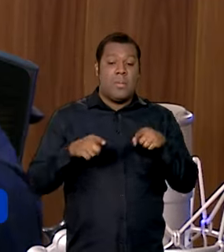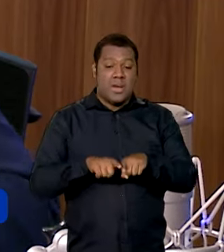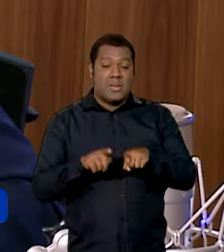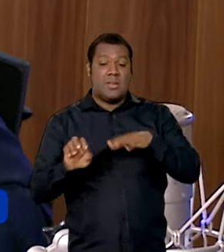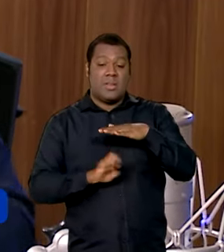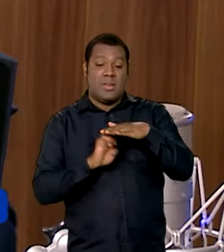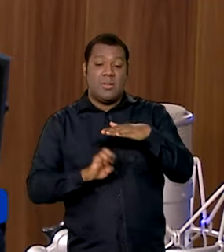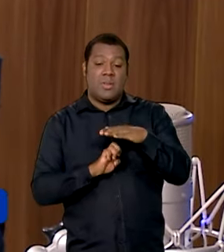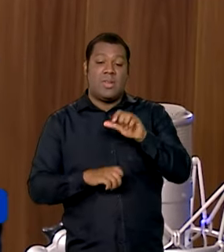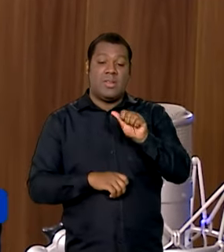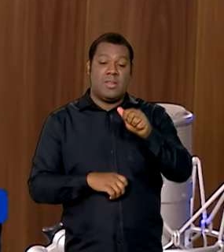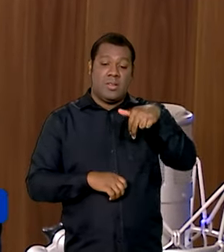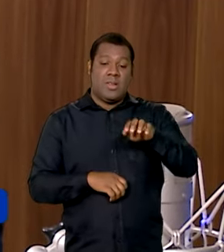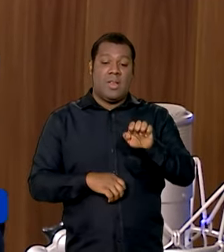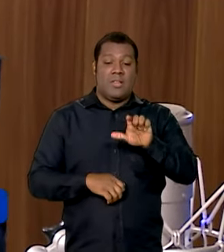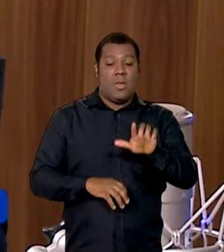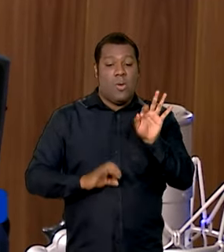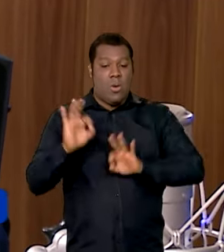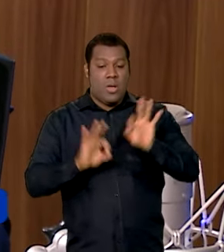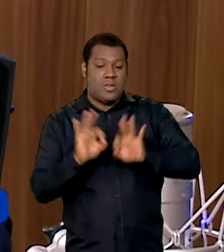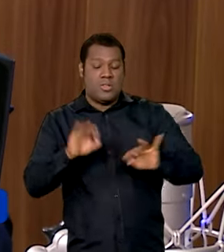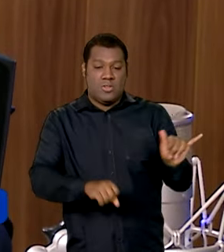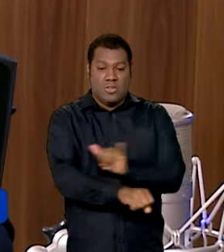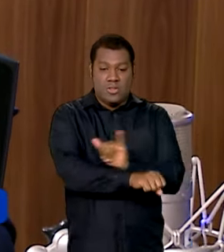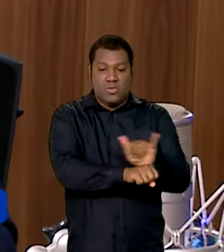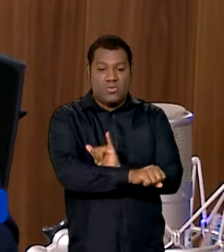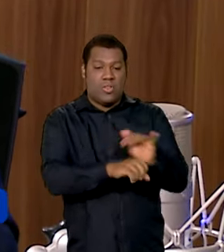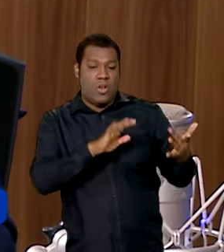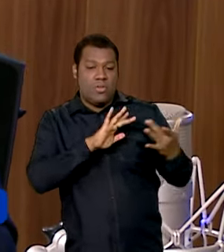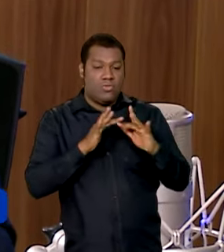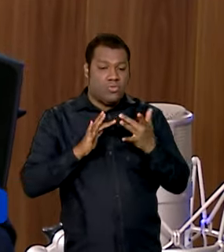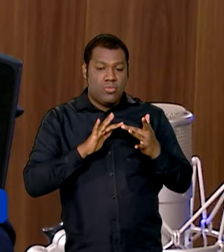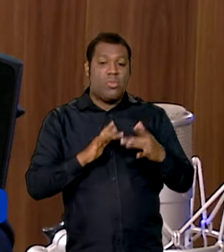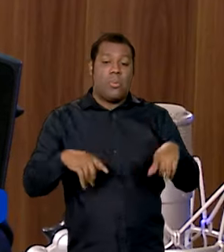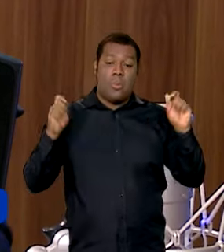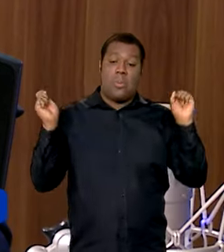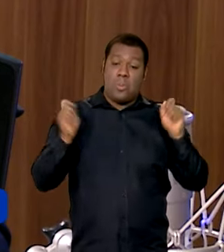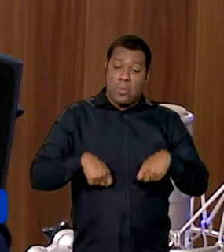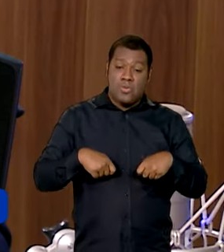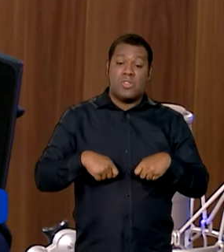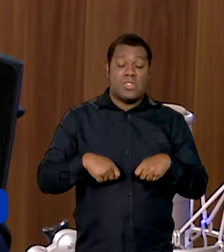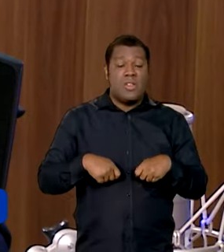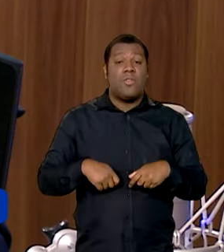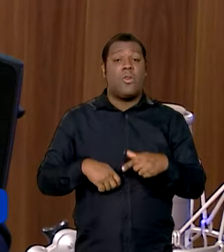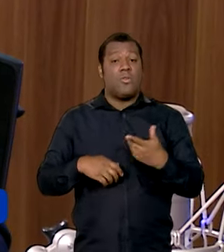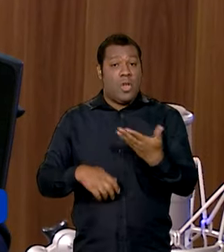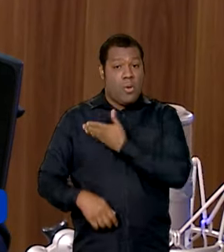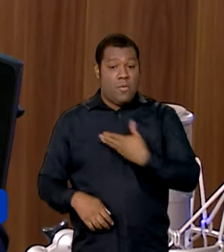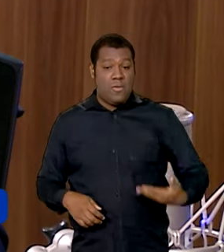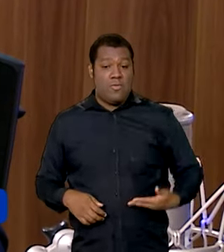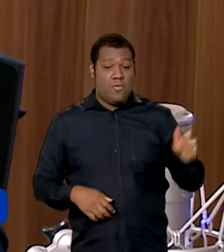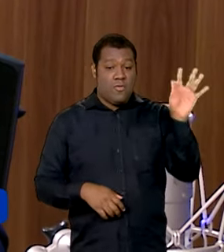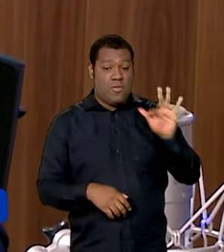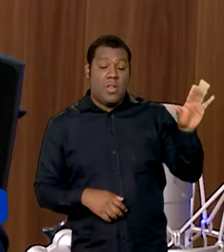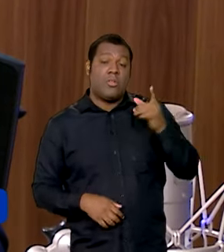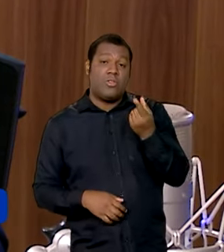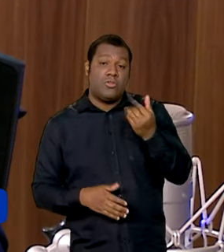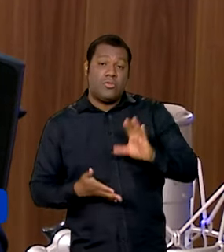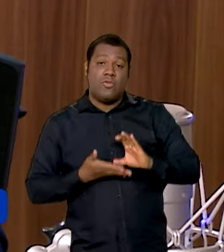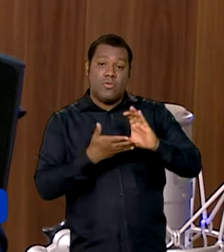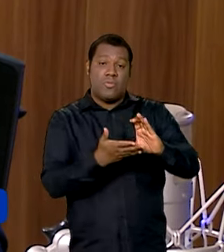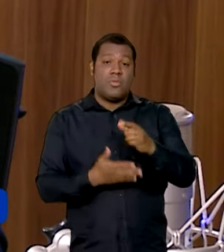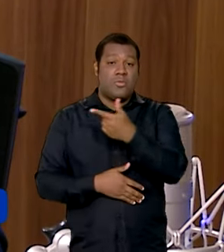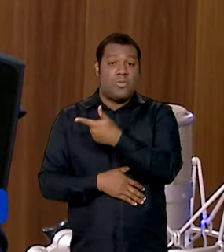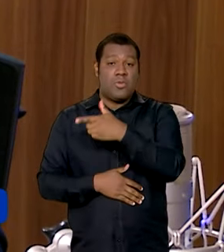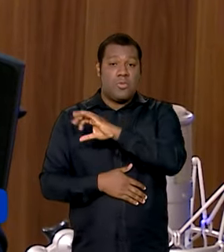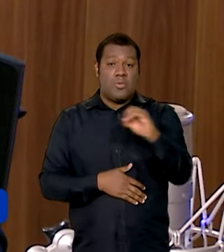isso que foi reorganizado pelo presidente Lula e que o potencial aí pode chegar até a 200 bilhões de reais de investimento